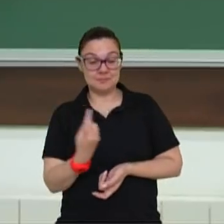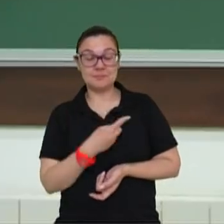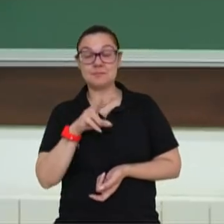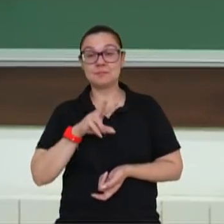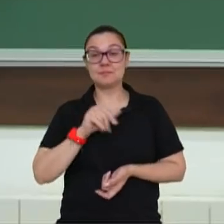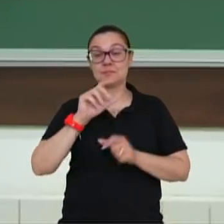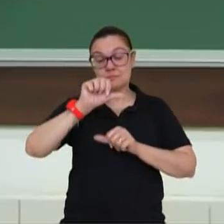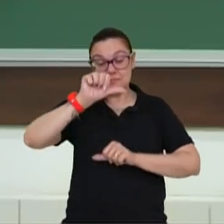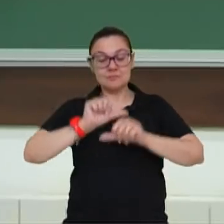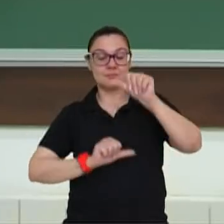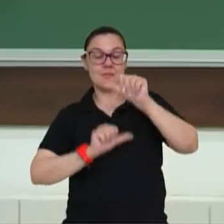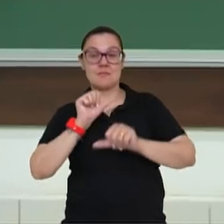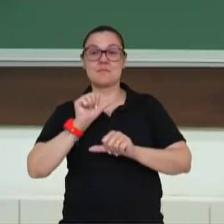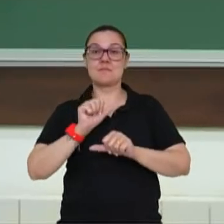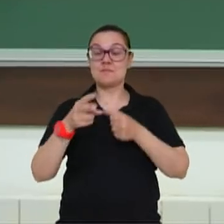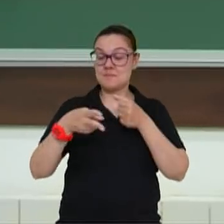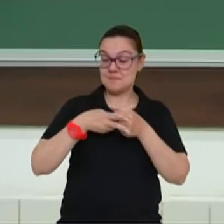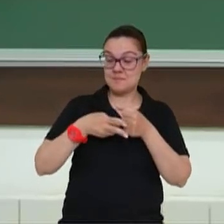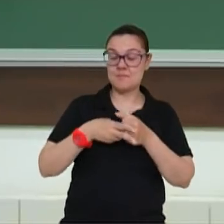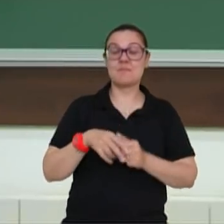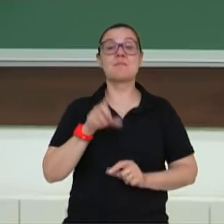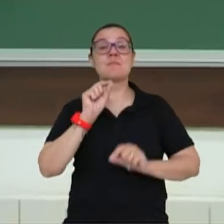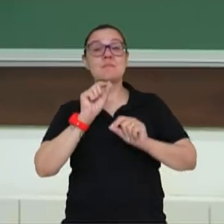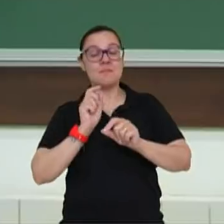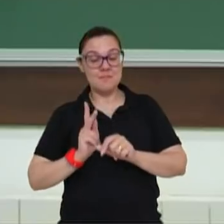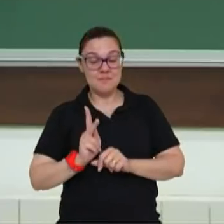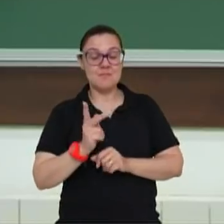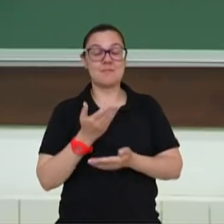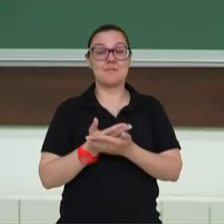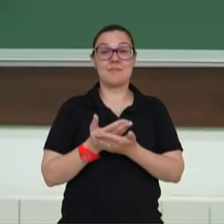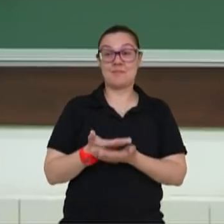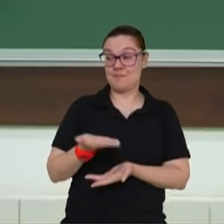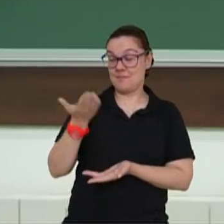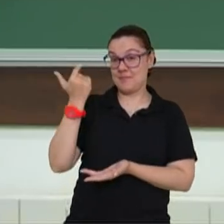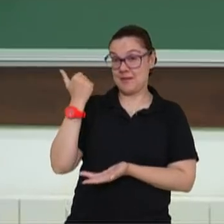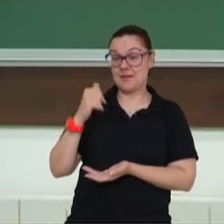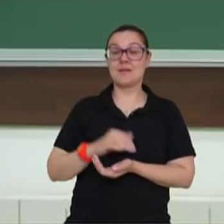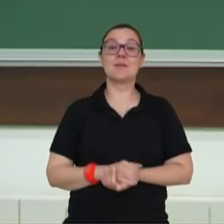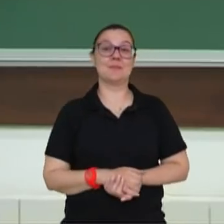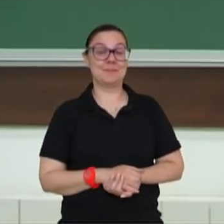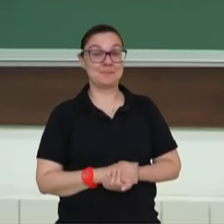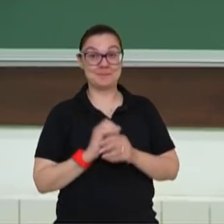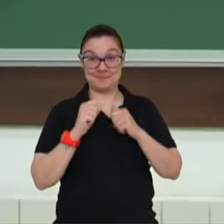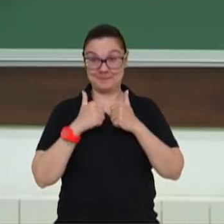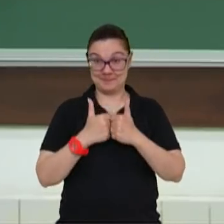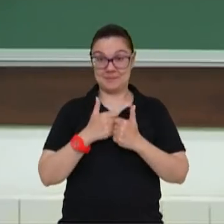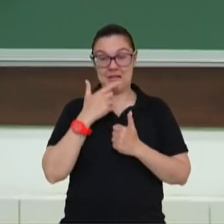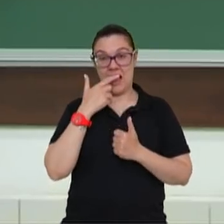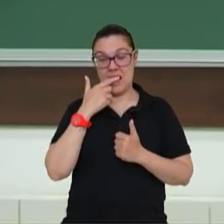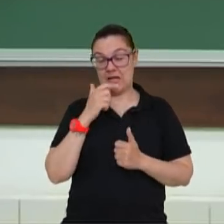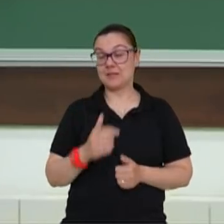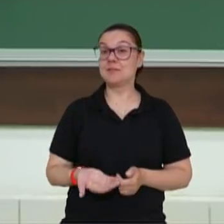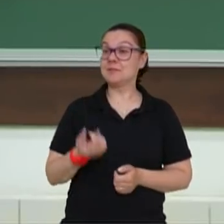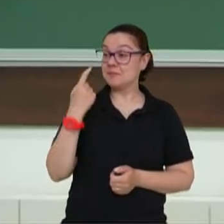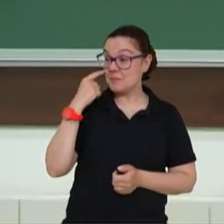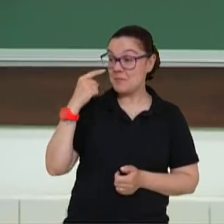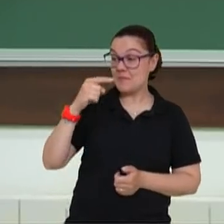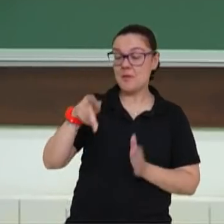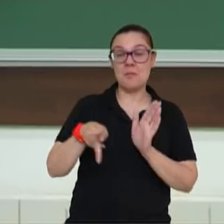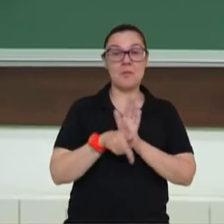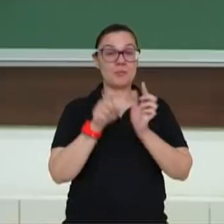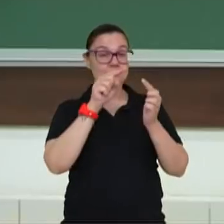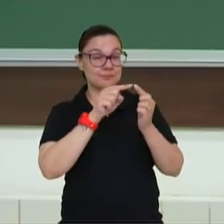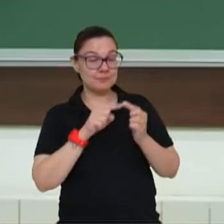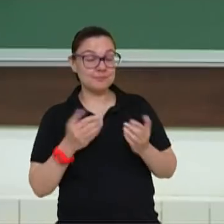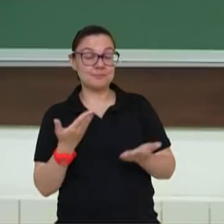sobre transitividade verbal. É a continuação da aula anterior. Vamos lá para os objetivos da